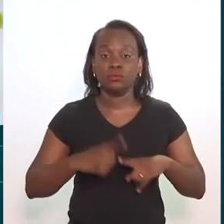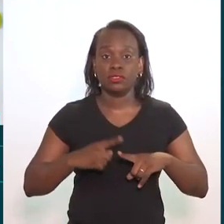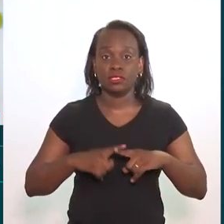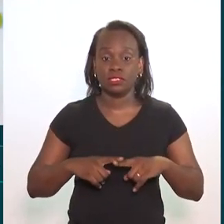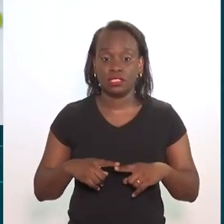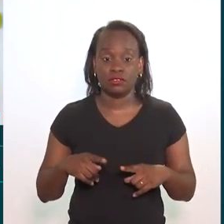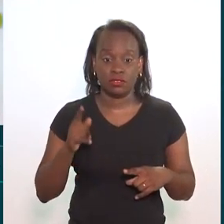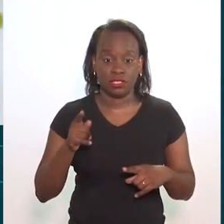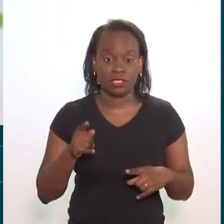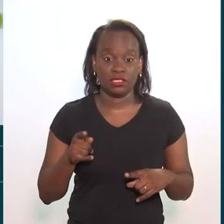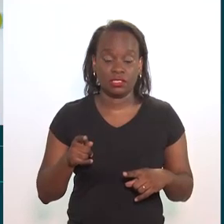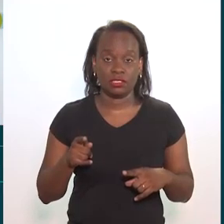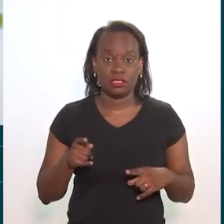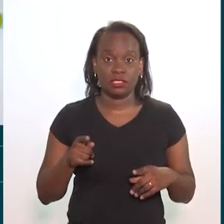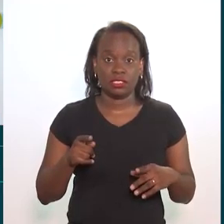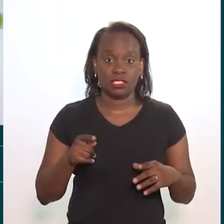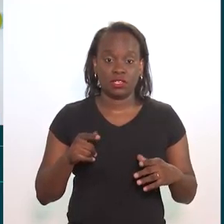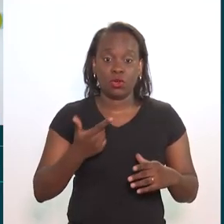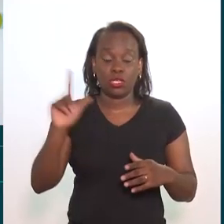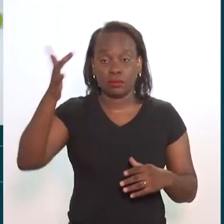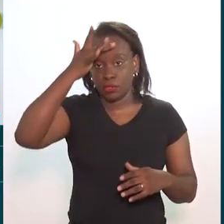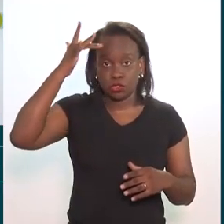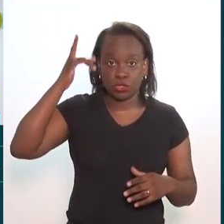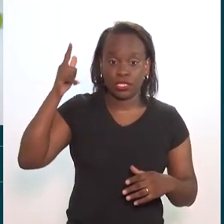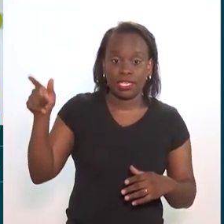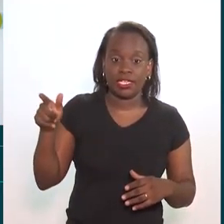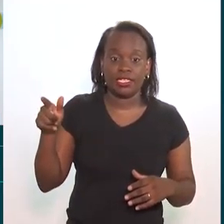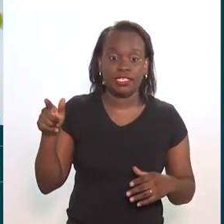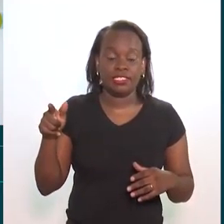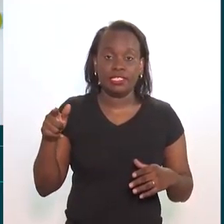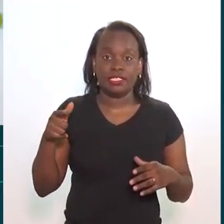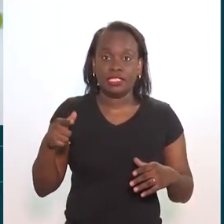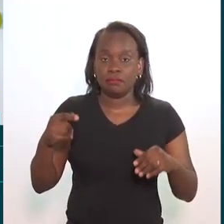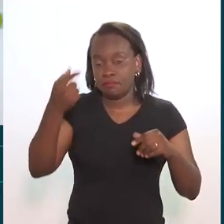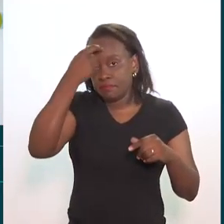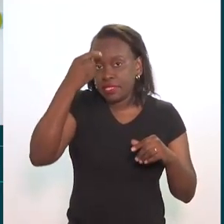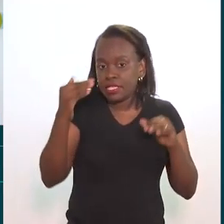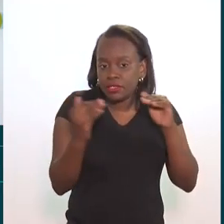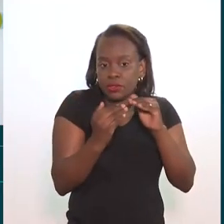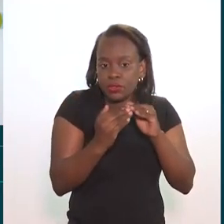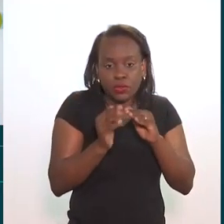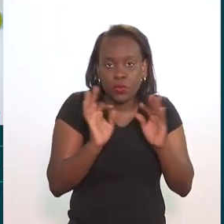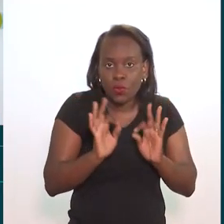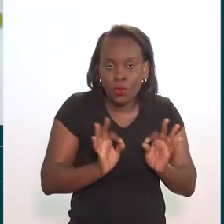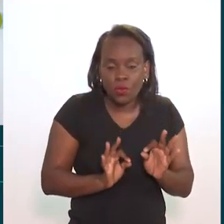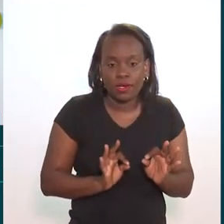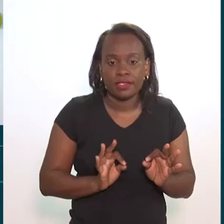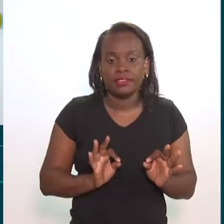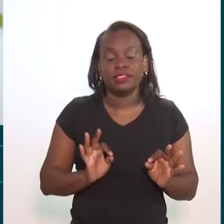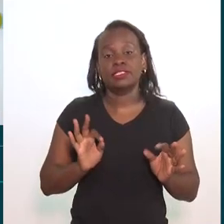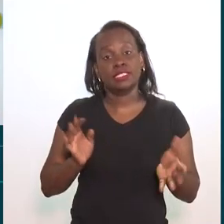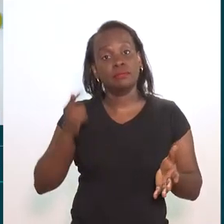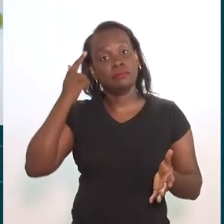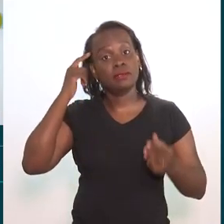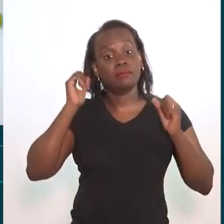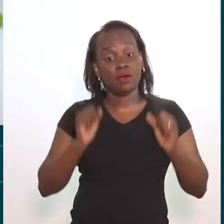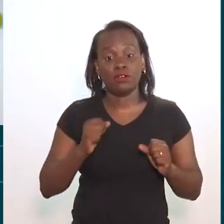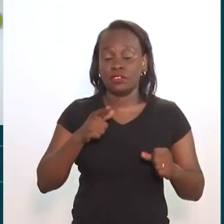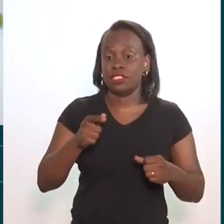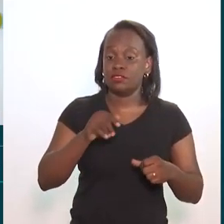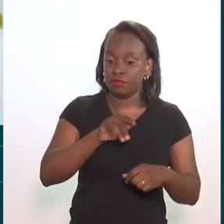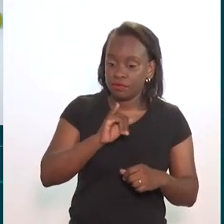medo você para uma outra pessoa que não comunga dos nossos pensamentos aqui, de